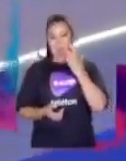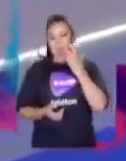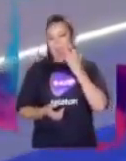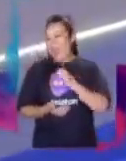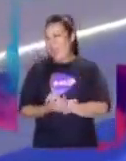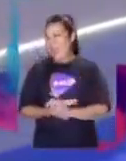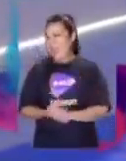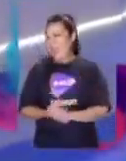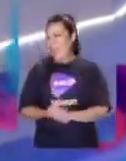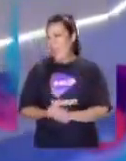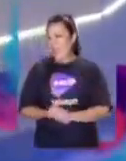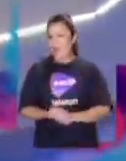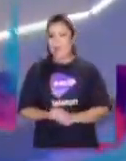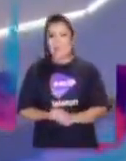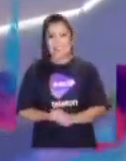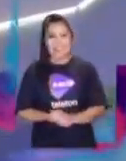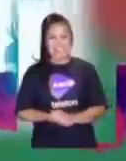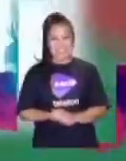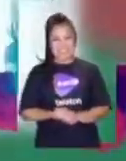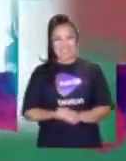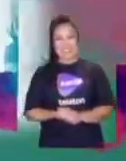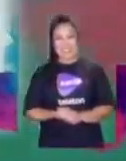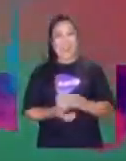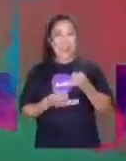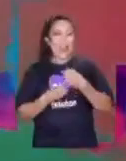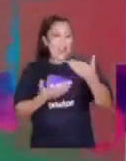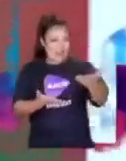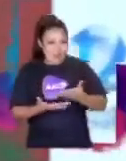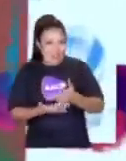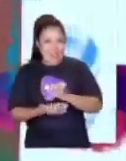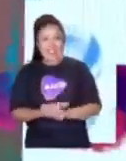Opa! Ei, Marcos, bem-vindo.